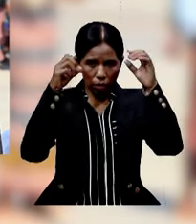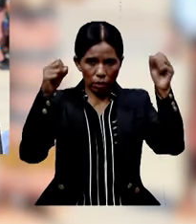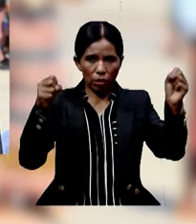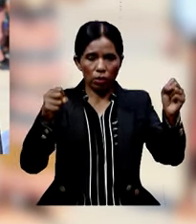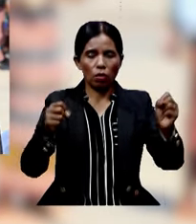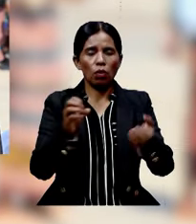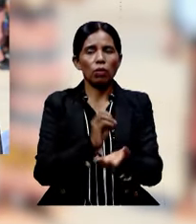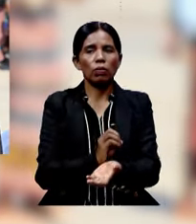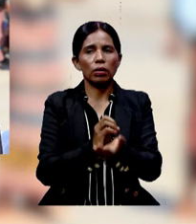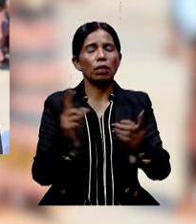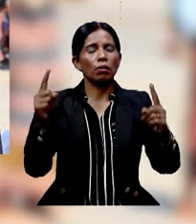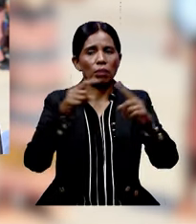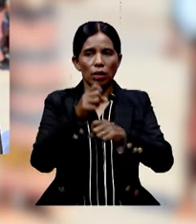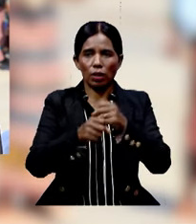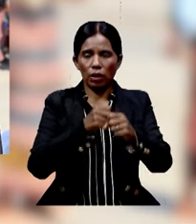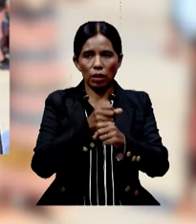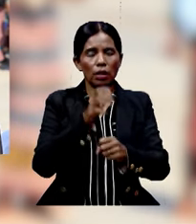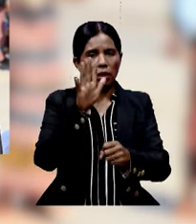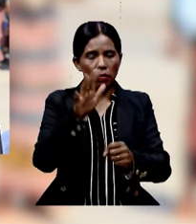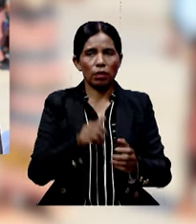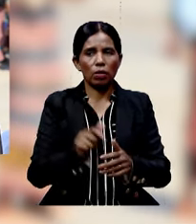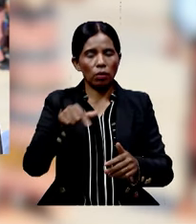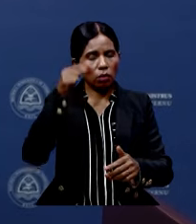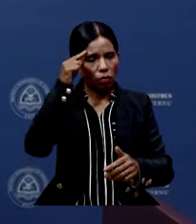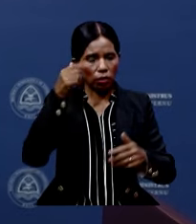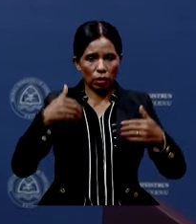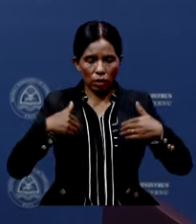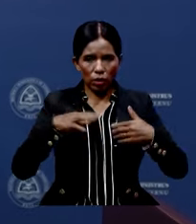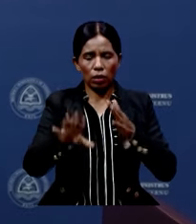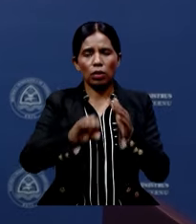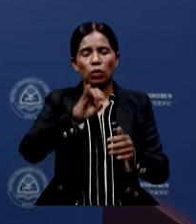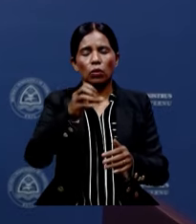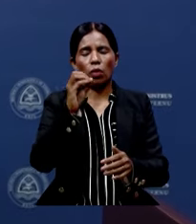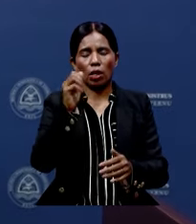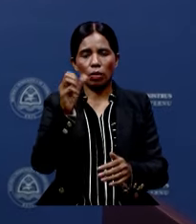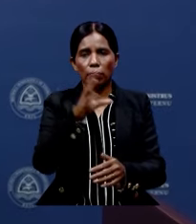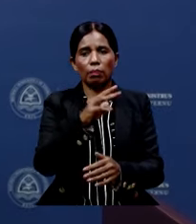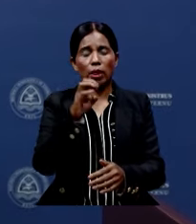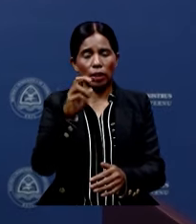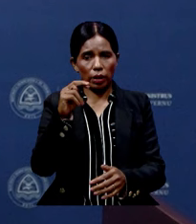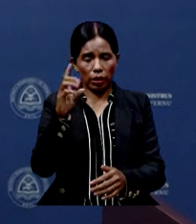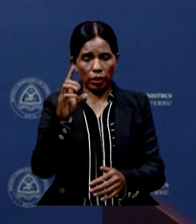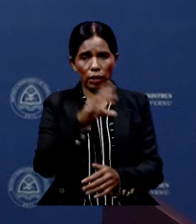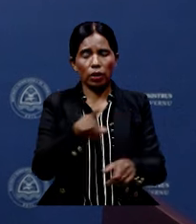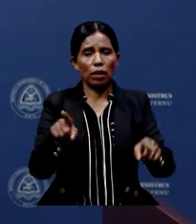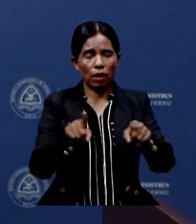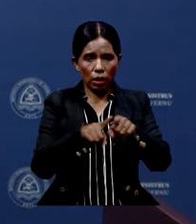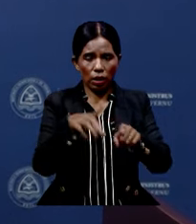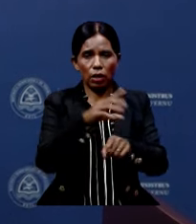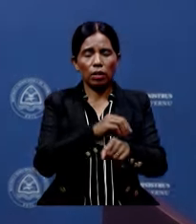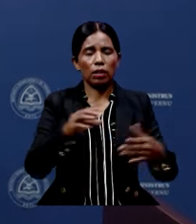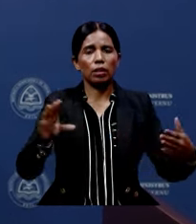autoridade raioa ba mandato tina lima. Governo mos nomeia João Mendes Gonçalves hanesan coordenador